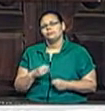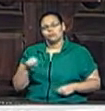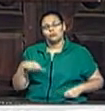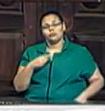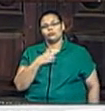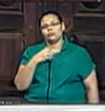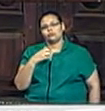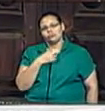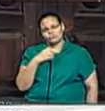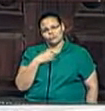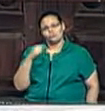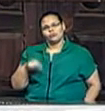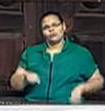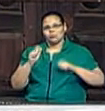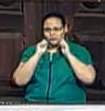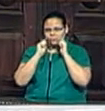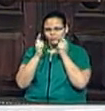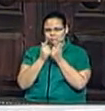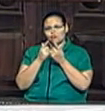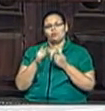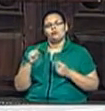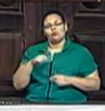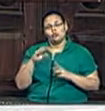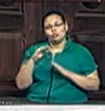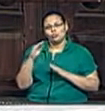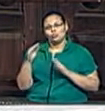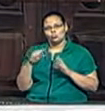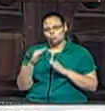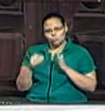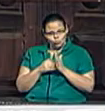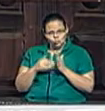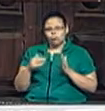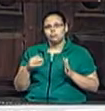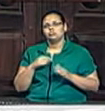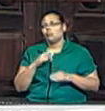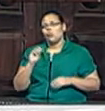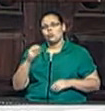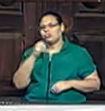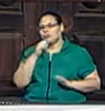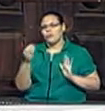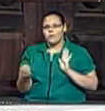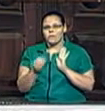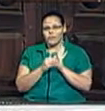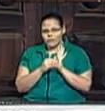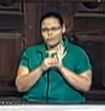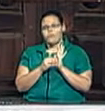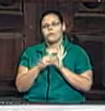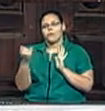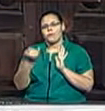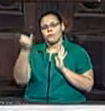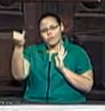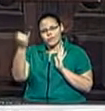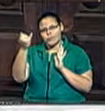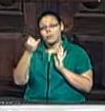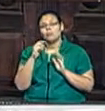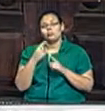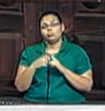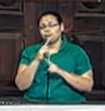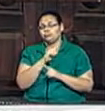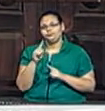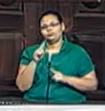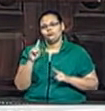aqui nessa casa, na sua totalidade, ou sem emendas importantes que reduzam o seu efeito, o seu alcance. Por que